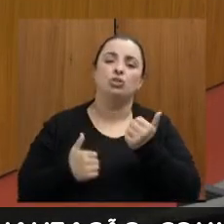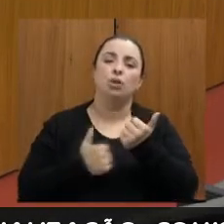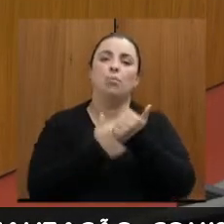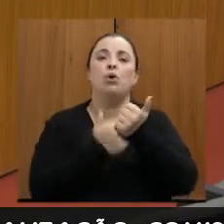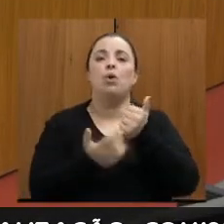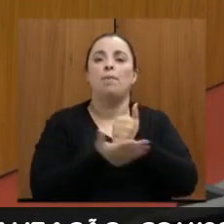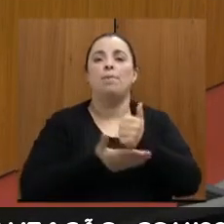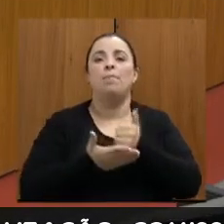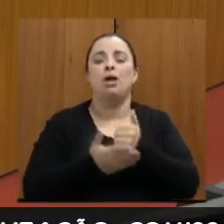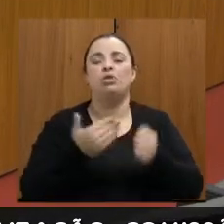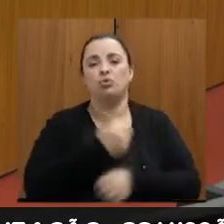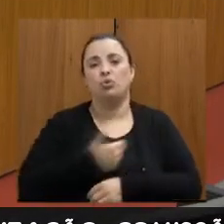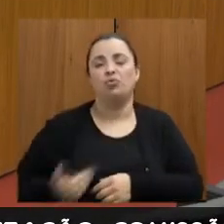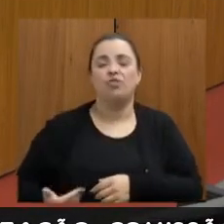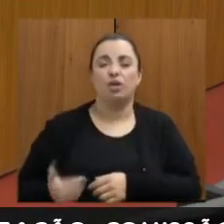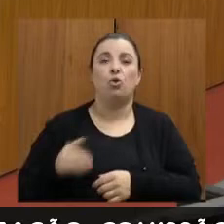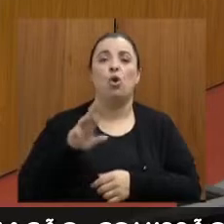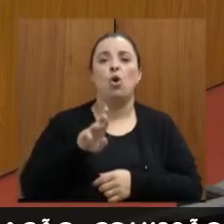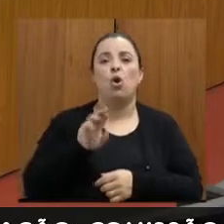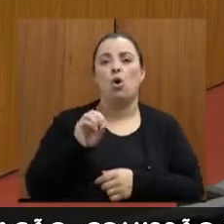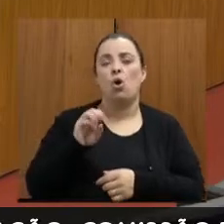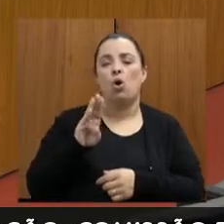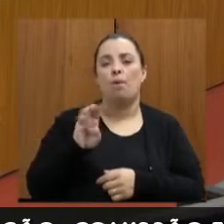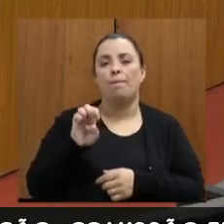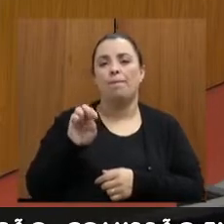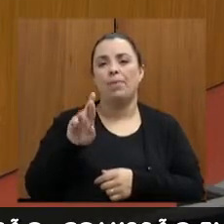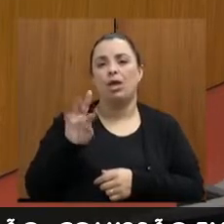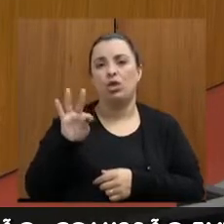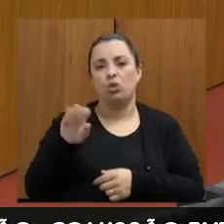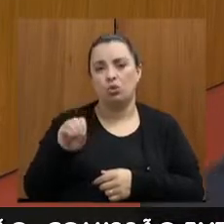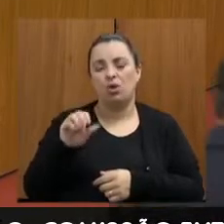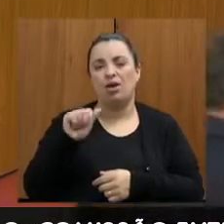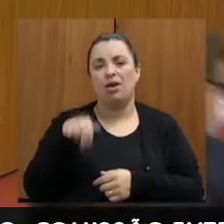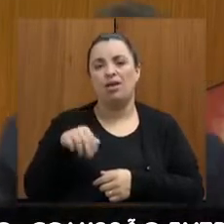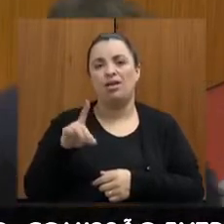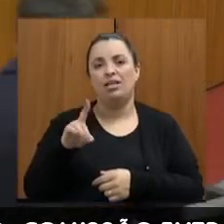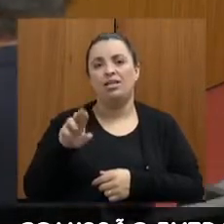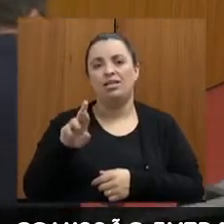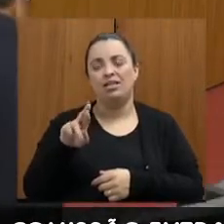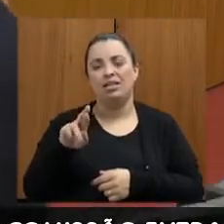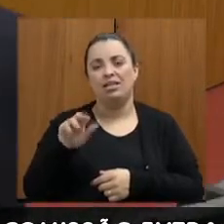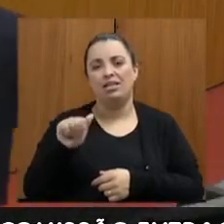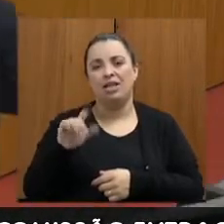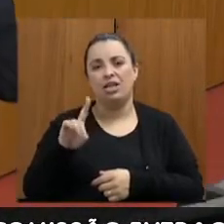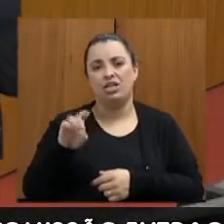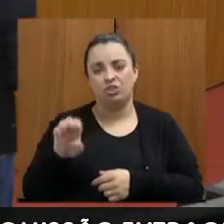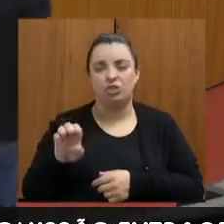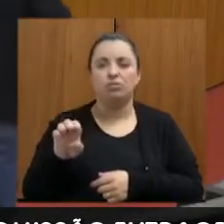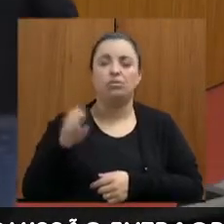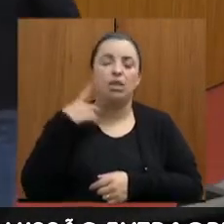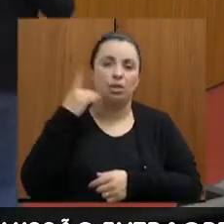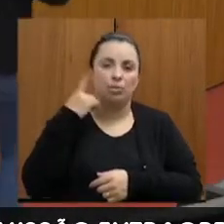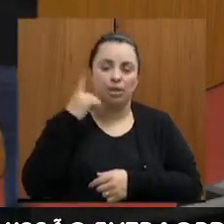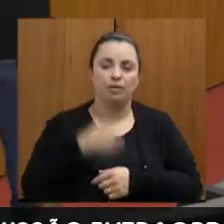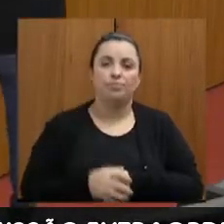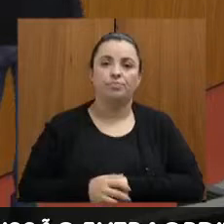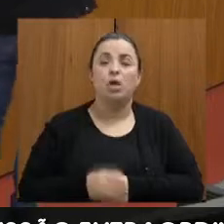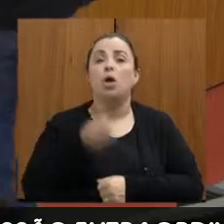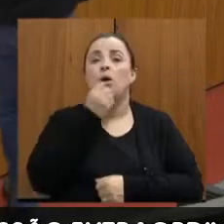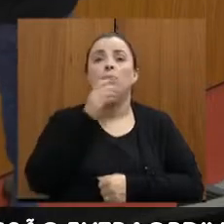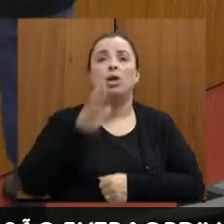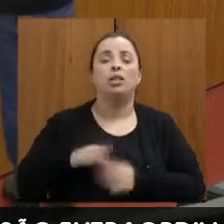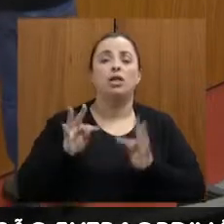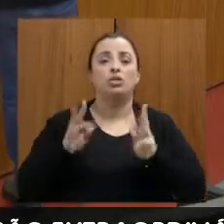tem a palavra Boa tarde a todos a todos Presidente João Leite Oi Ju Pereira